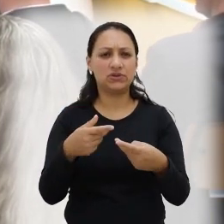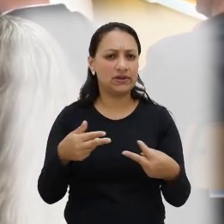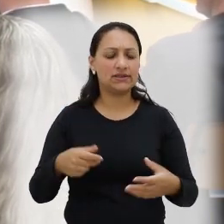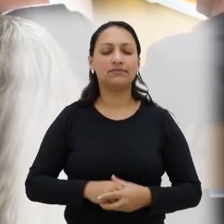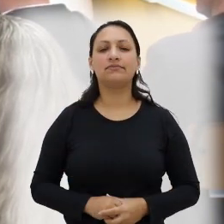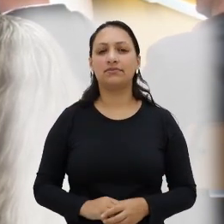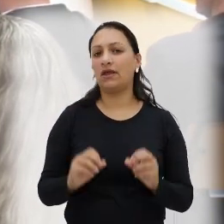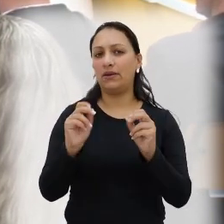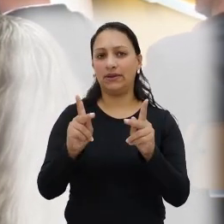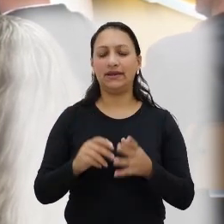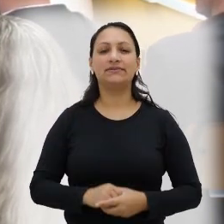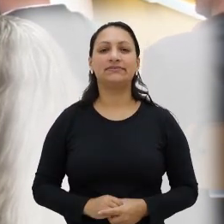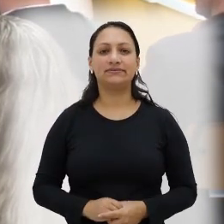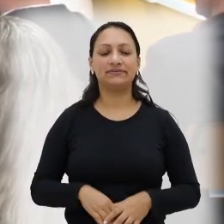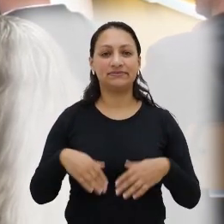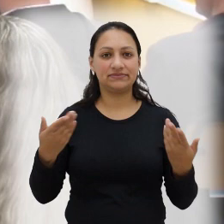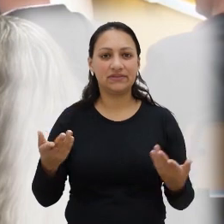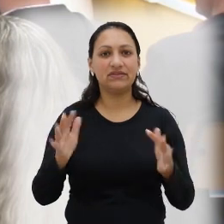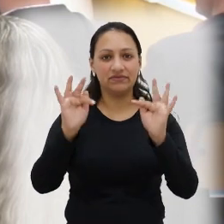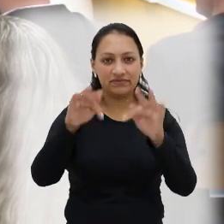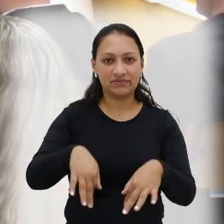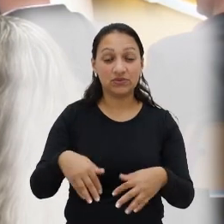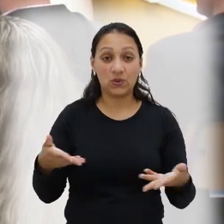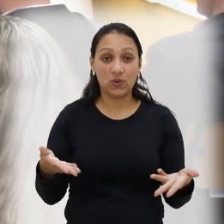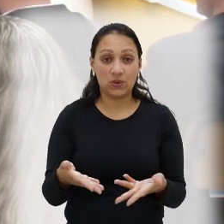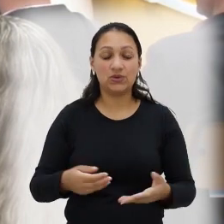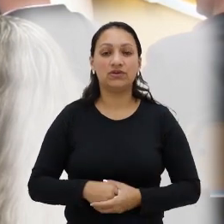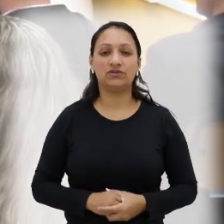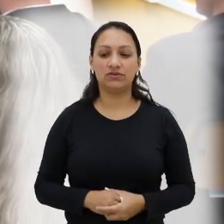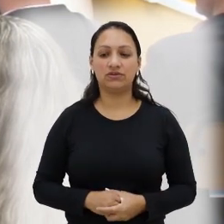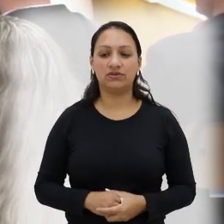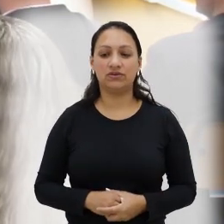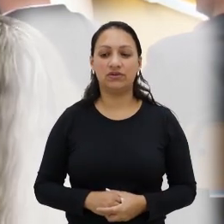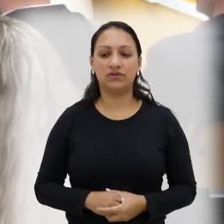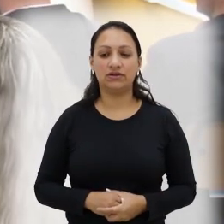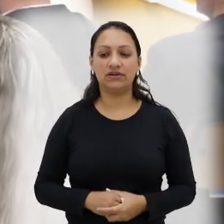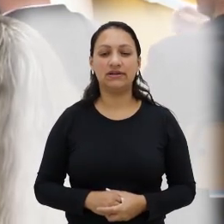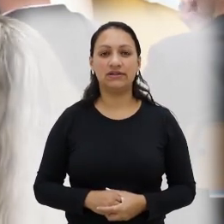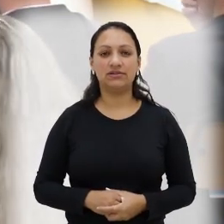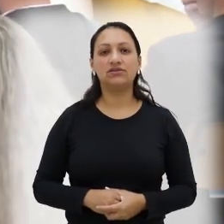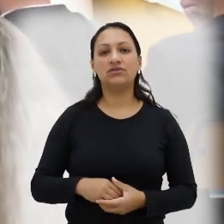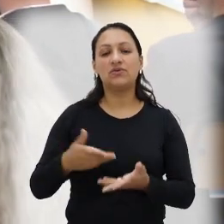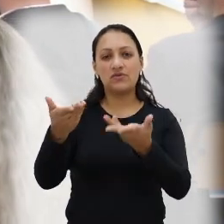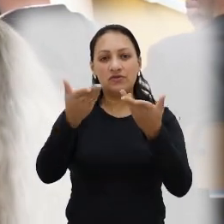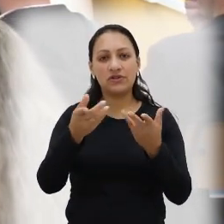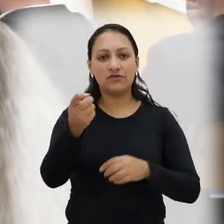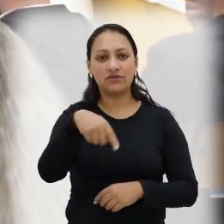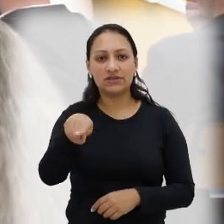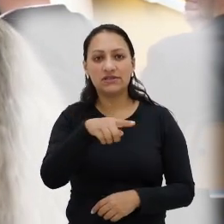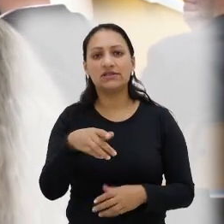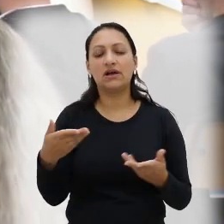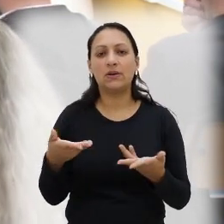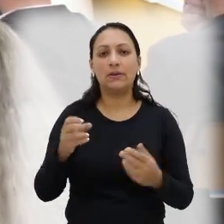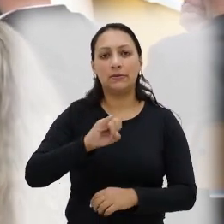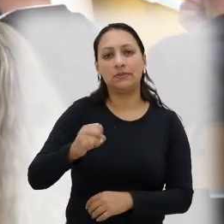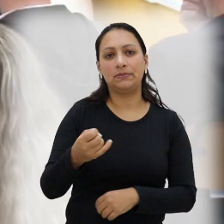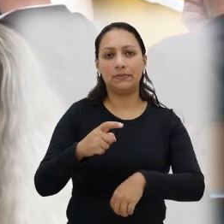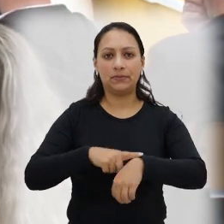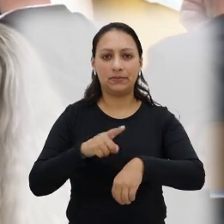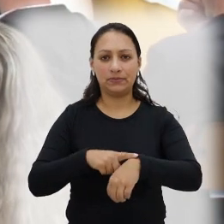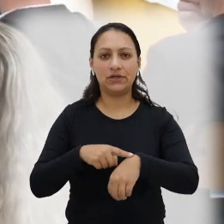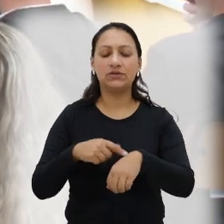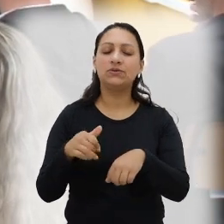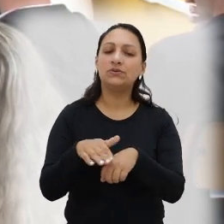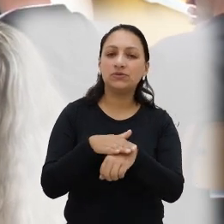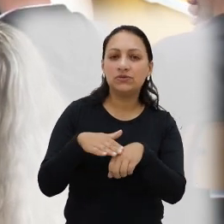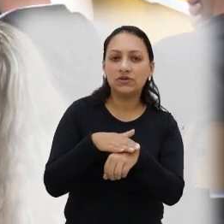bem. Então, a gente encerra por hoje, né, o nosso Welcome Aboard. A gente convida vocês para aproveitar esse momento para ser,